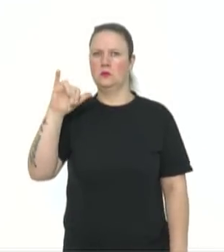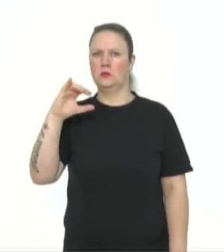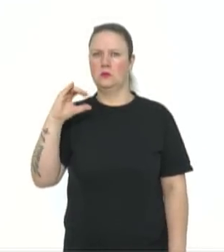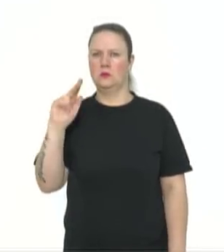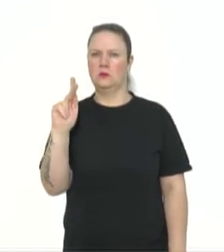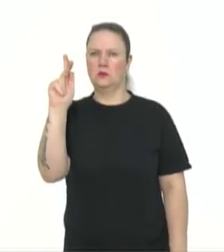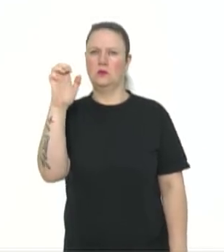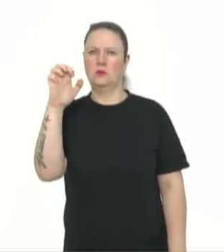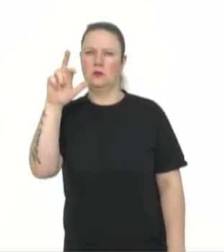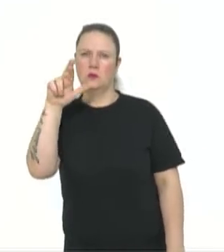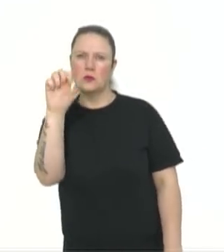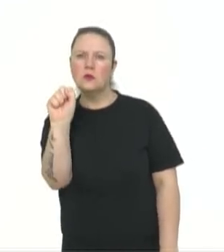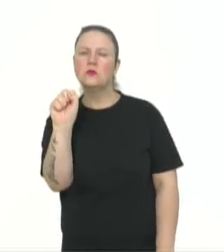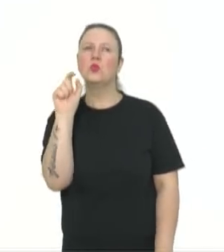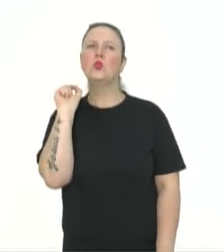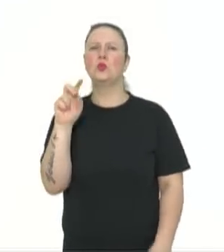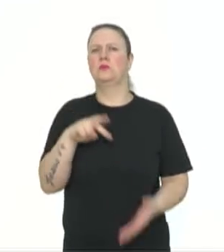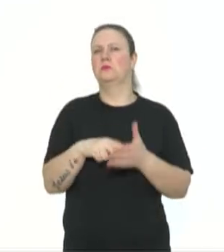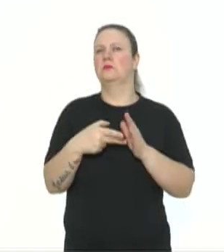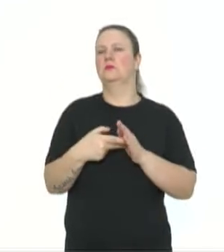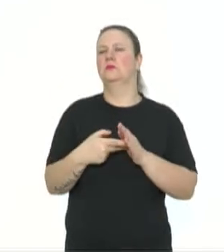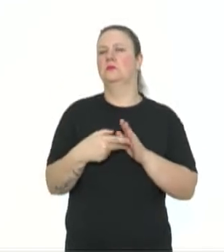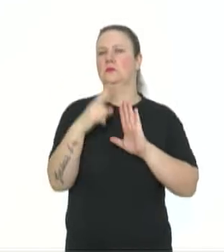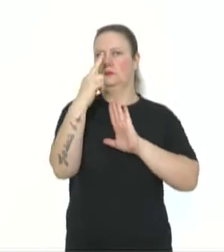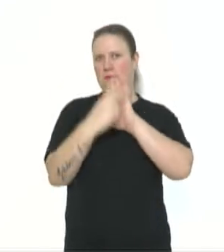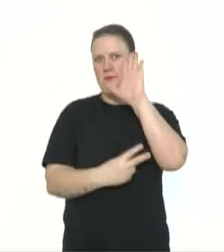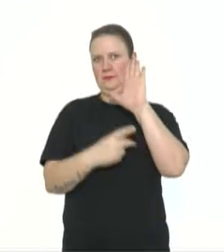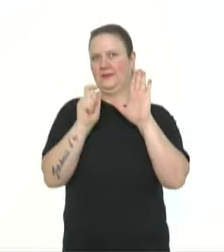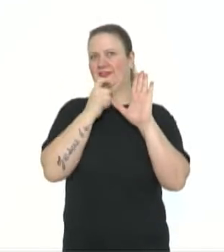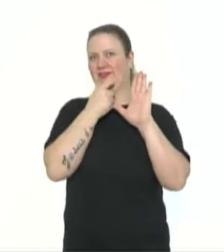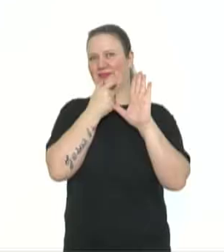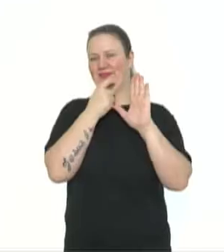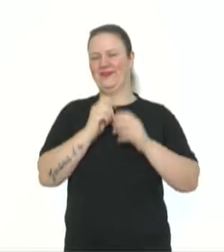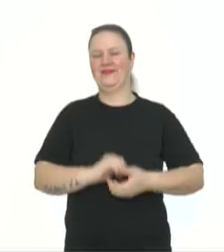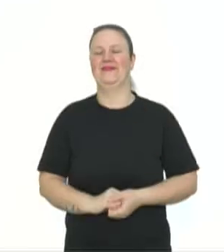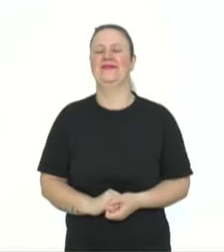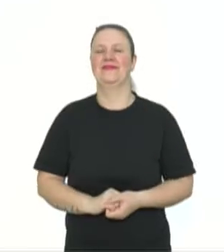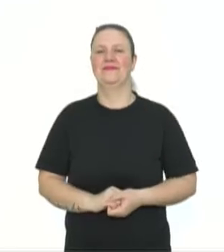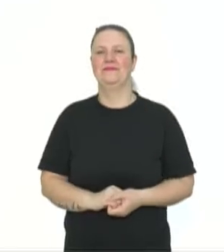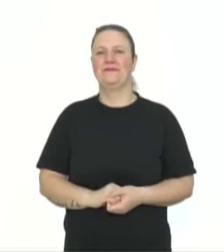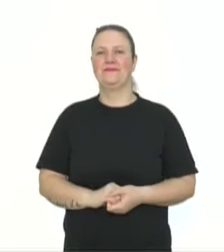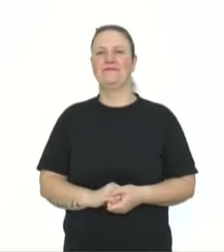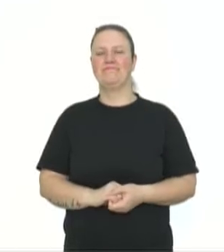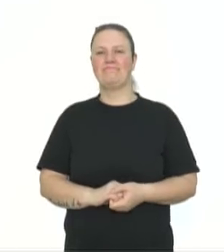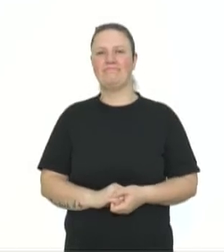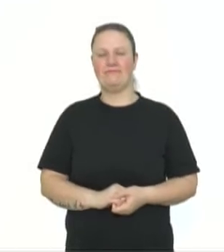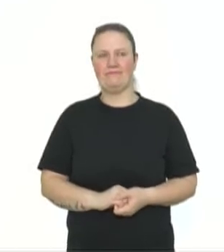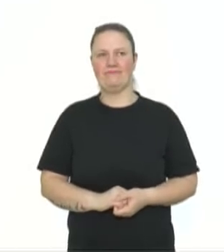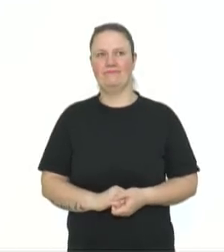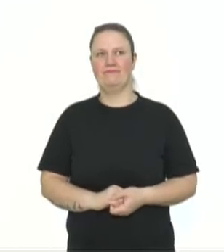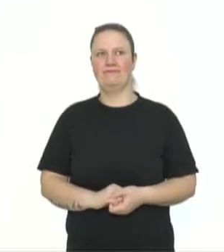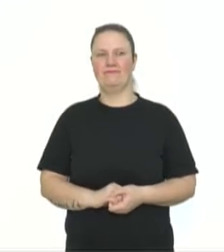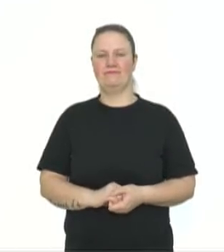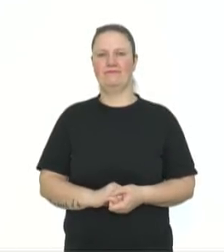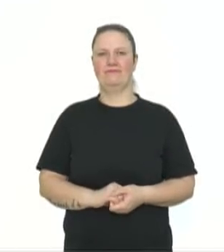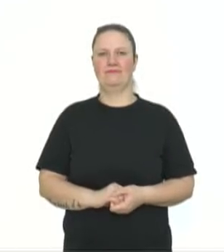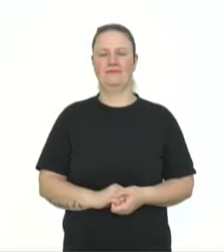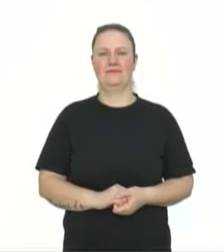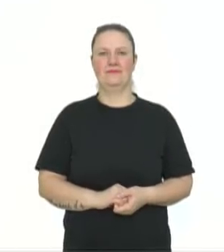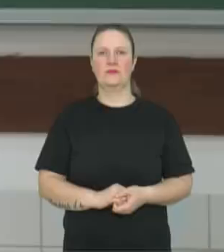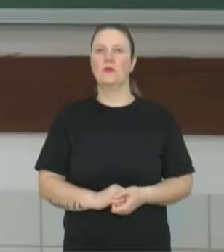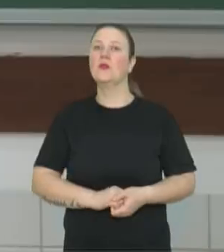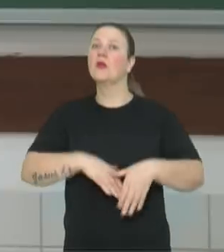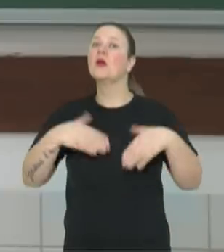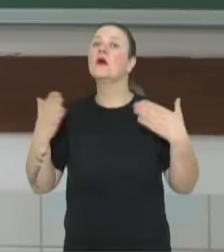isso? Face your hunger. Show us your hungry face and Sneakers will find a playlist that